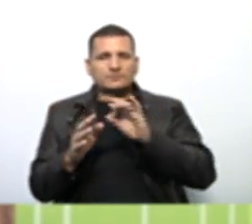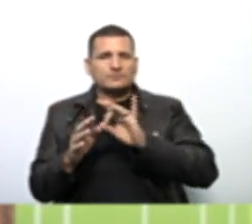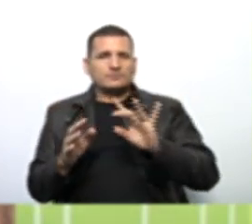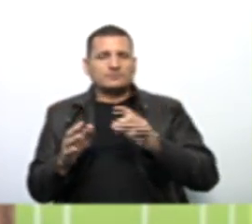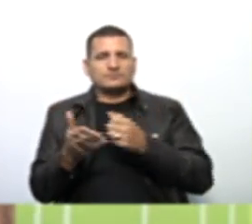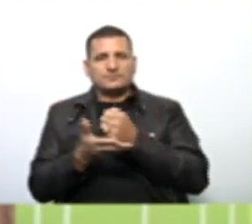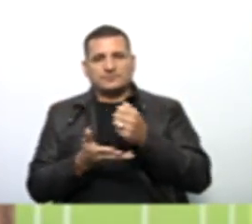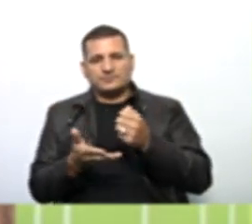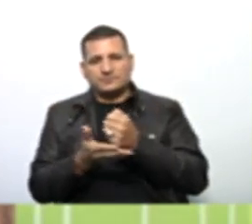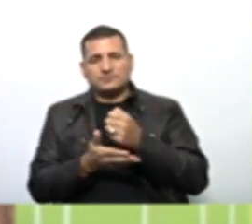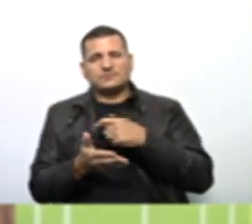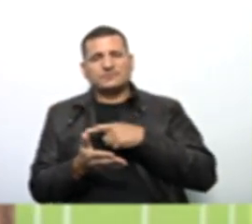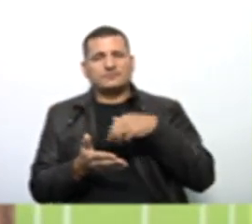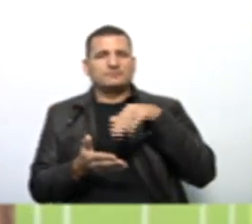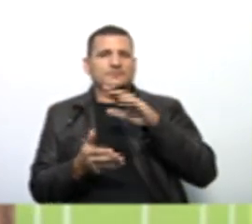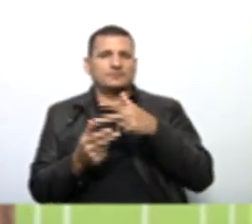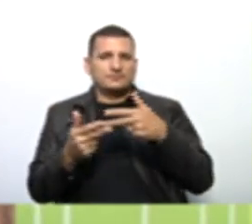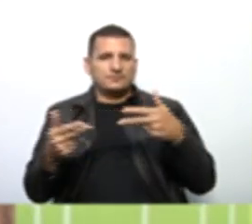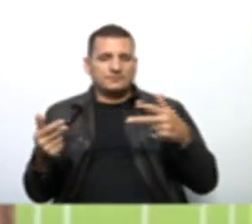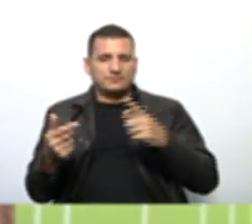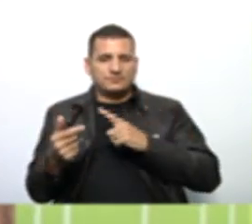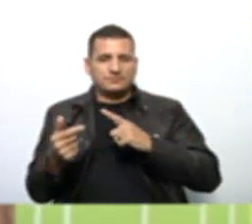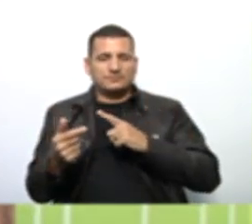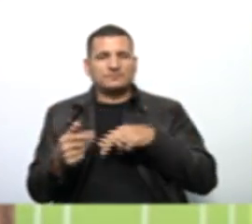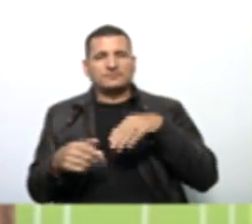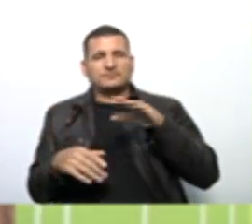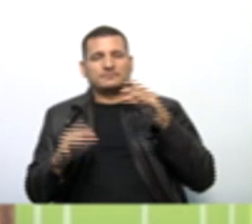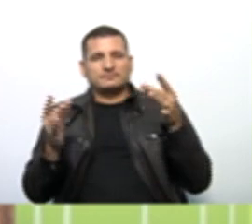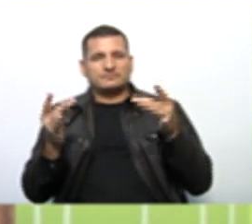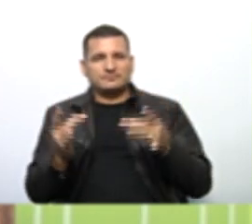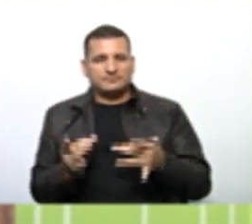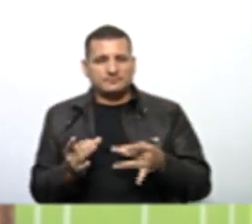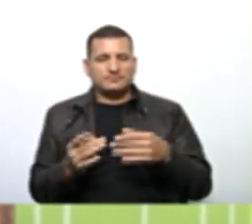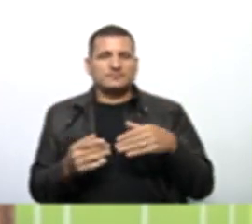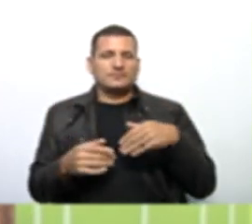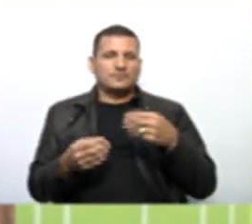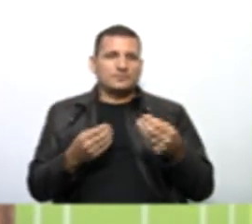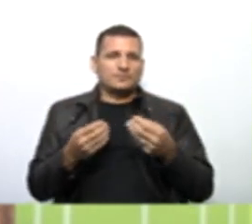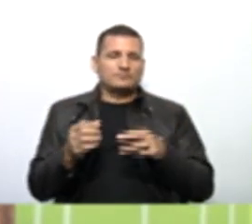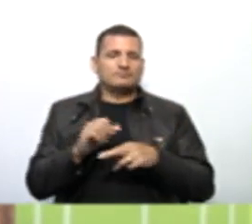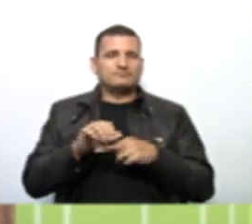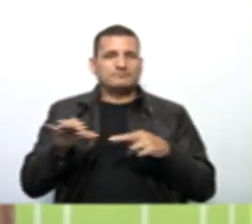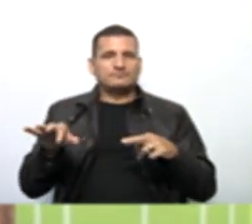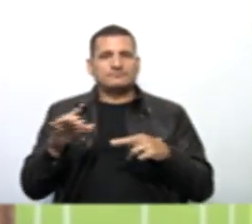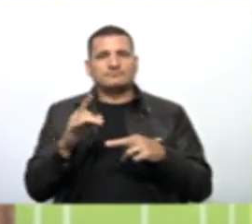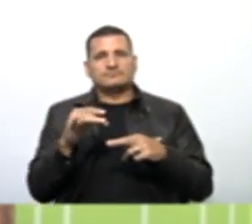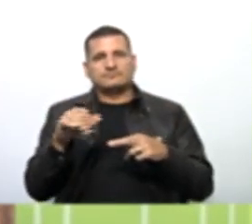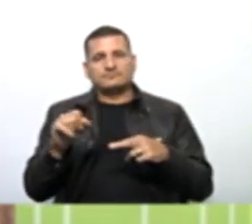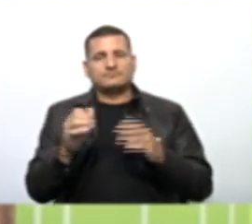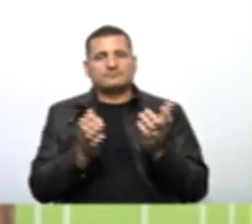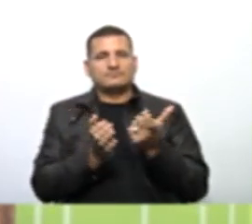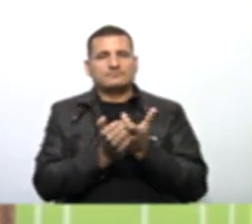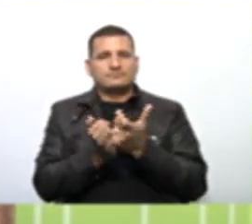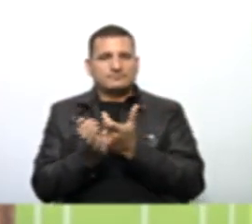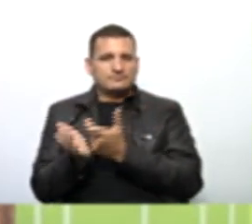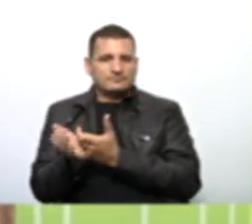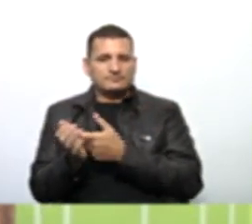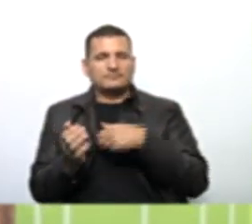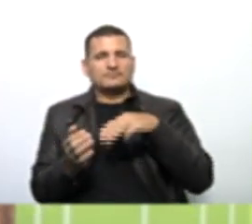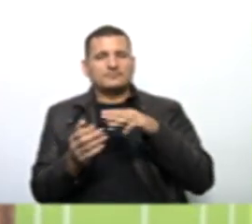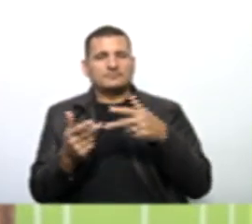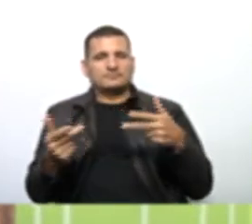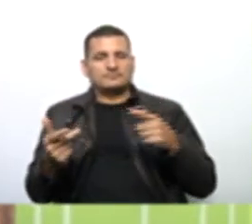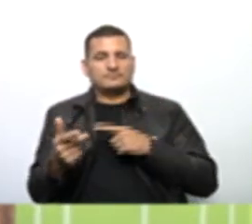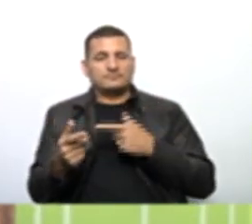tem muita coisa além ainda questão de mais detalhes questão de transmissão de dados que estão de classificação tem muita coisa